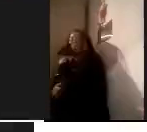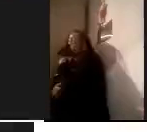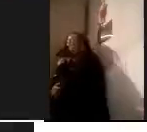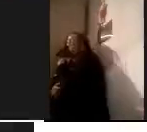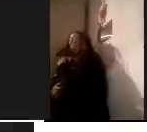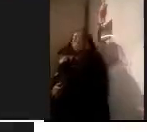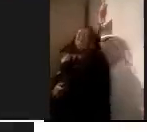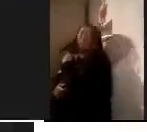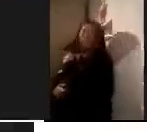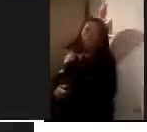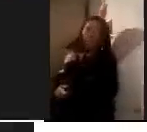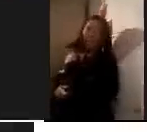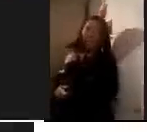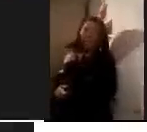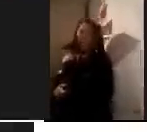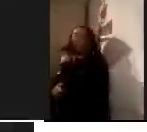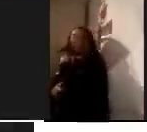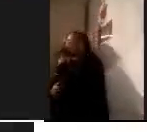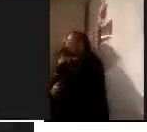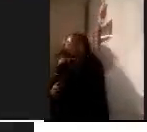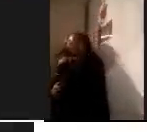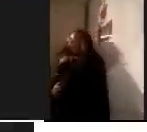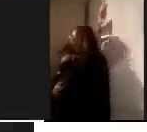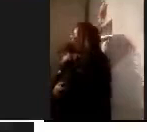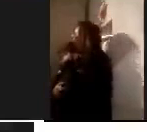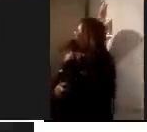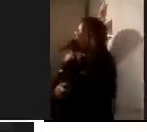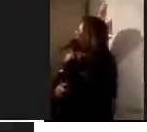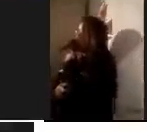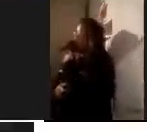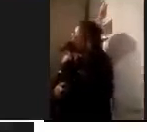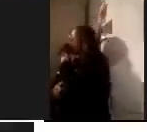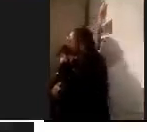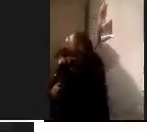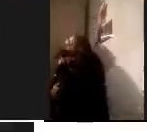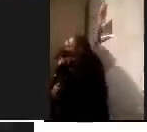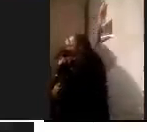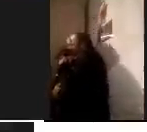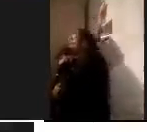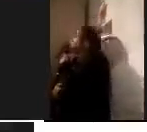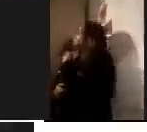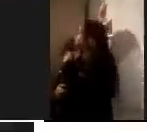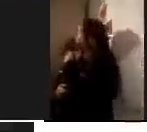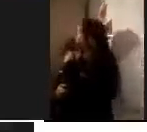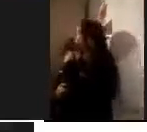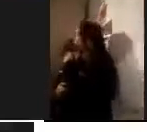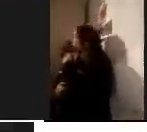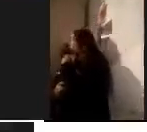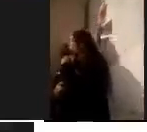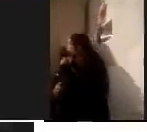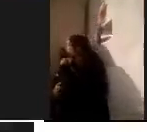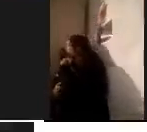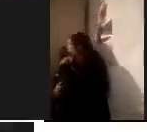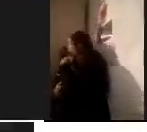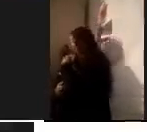Então, quando a gente vai fazer essa ordenha, a gente não é legal desperdiçar, porque, gente, é